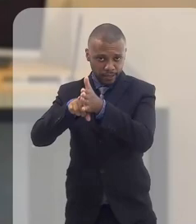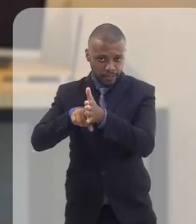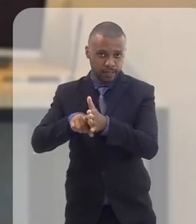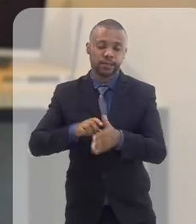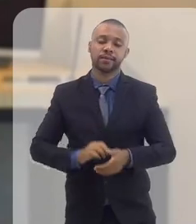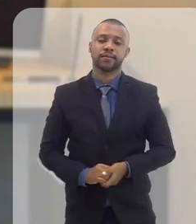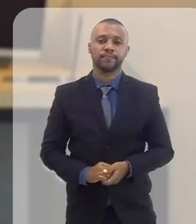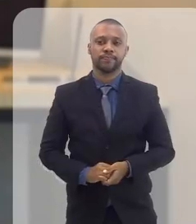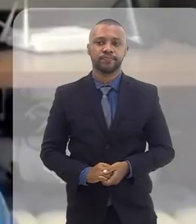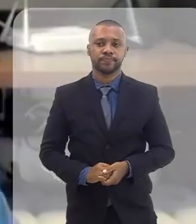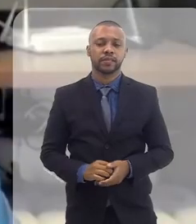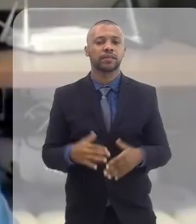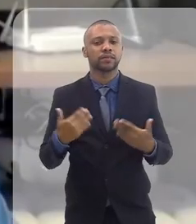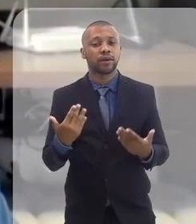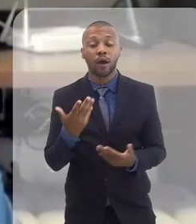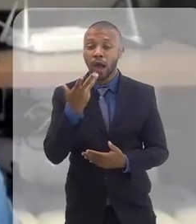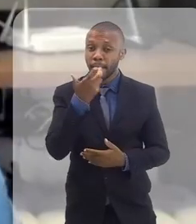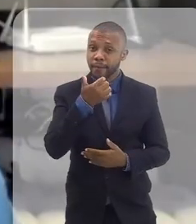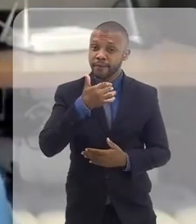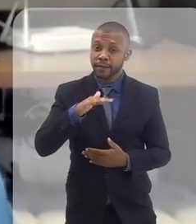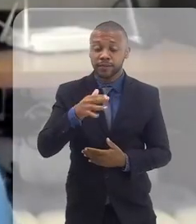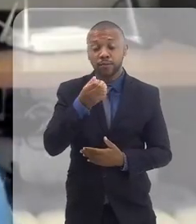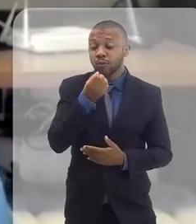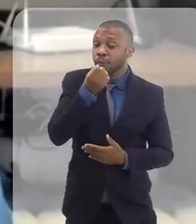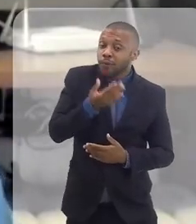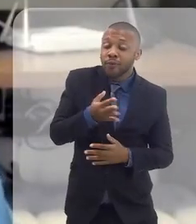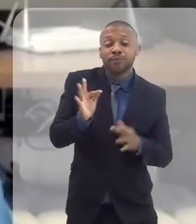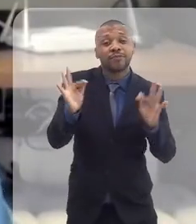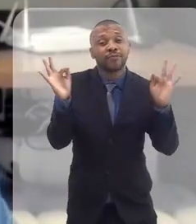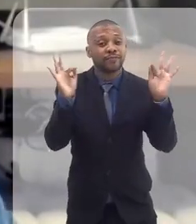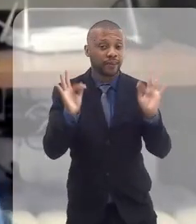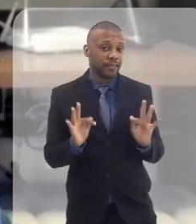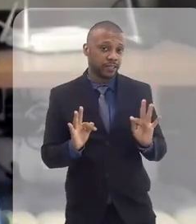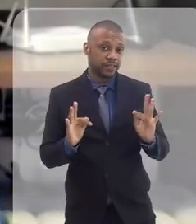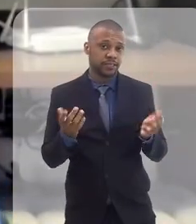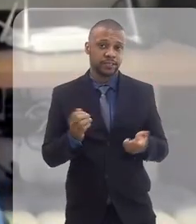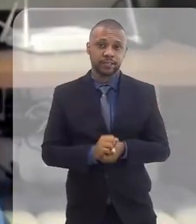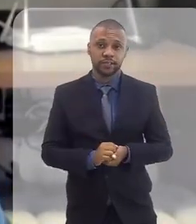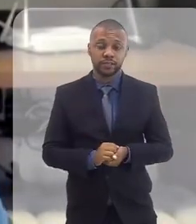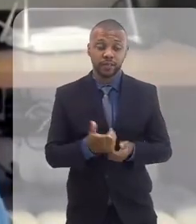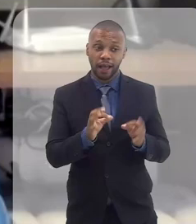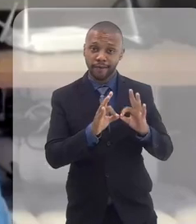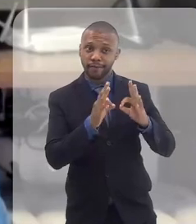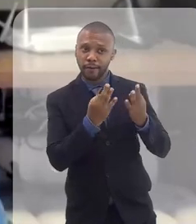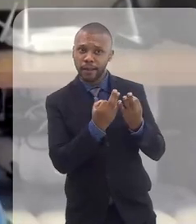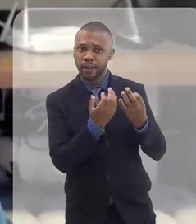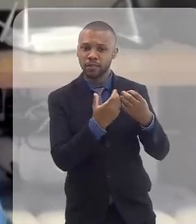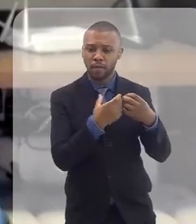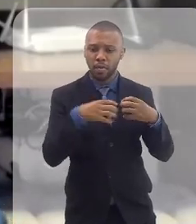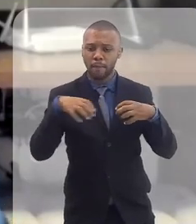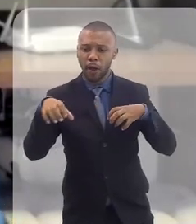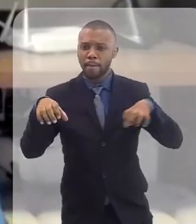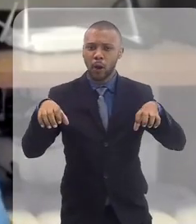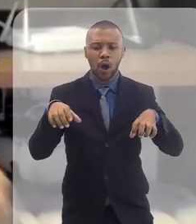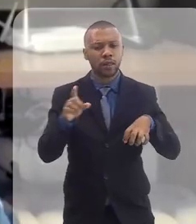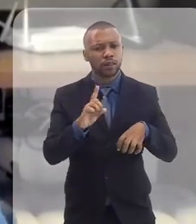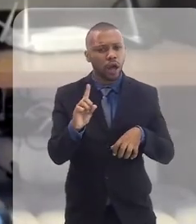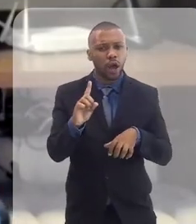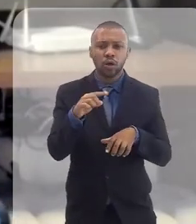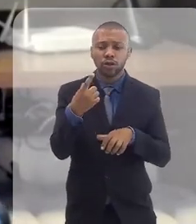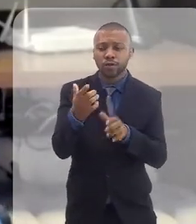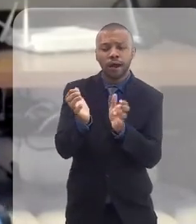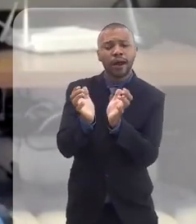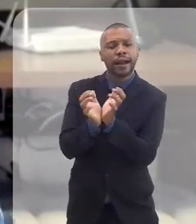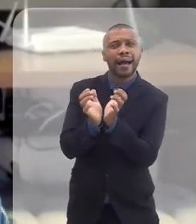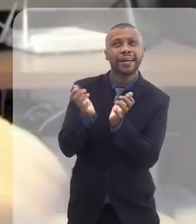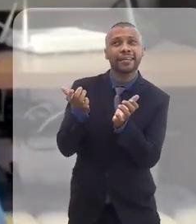ciência. Olha, eu tive uma infância muito feliz. Nunca fomos de família abastada, uma